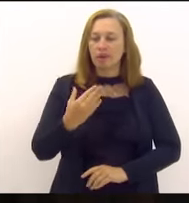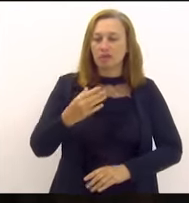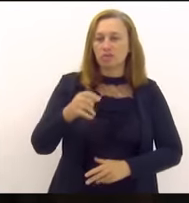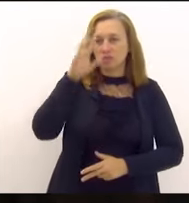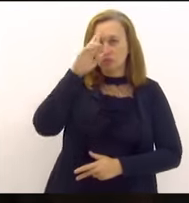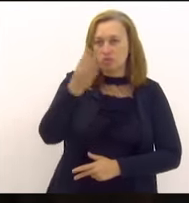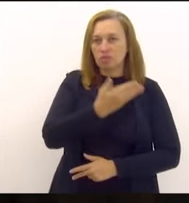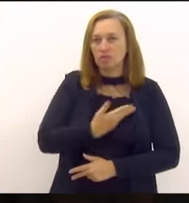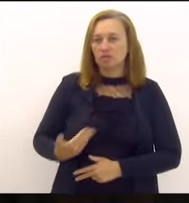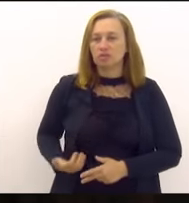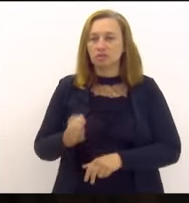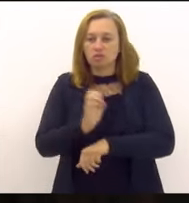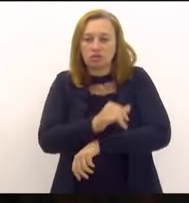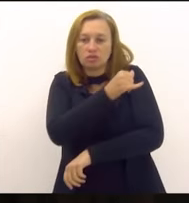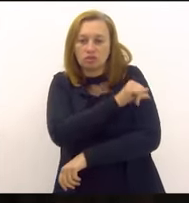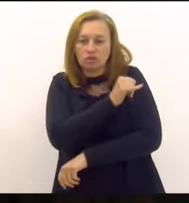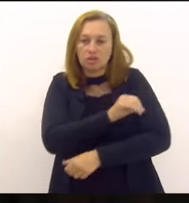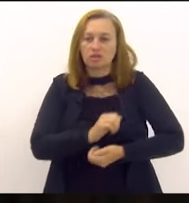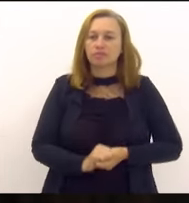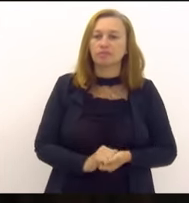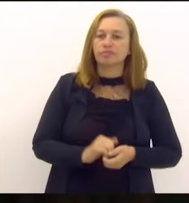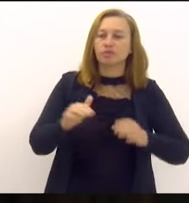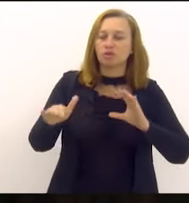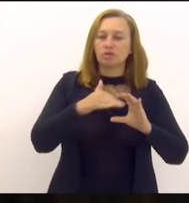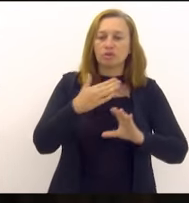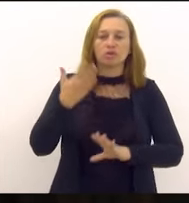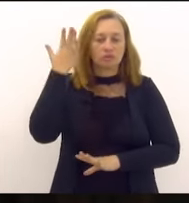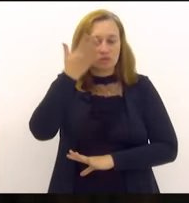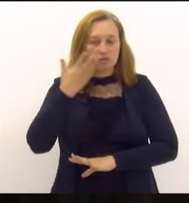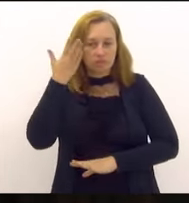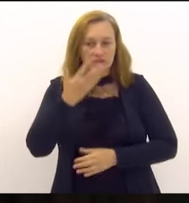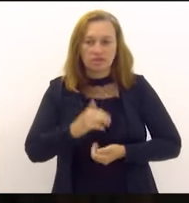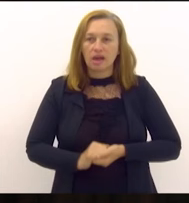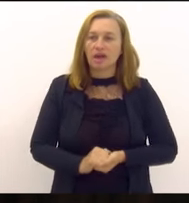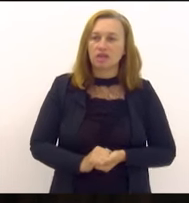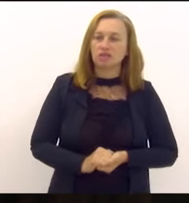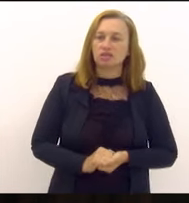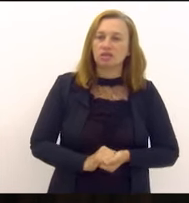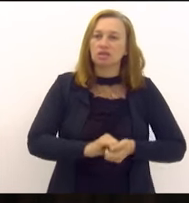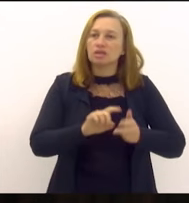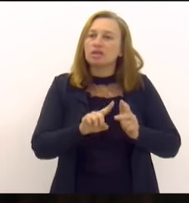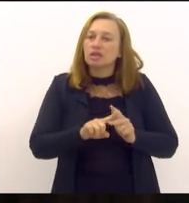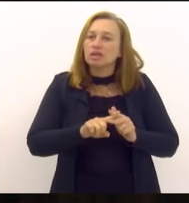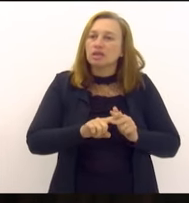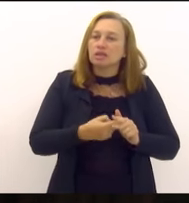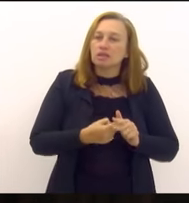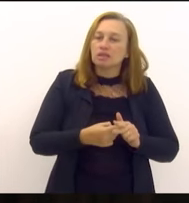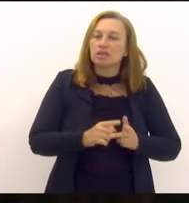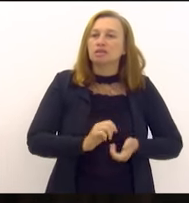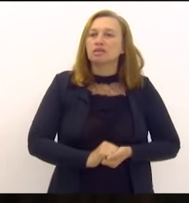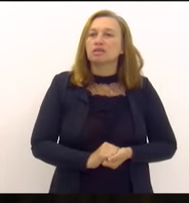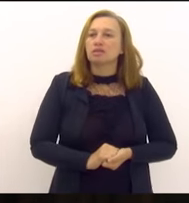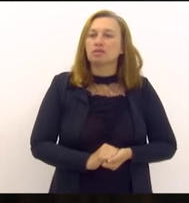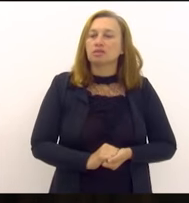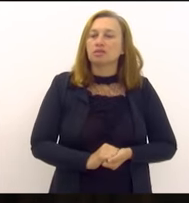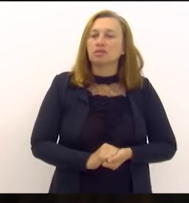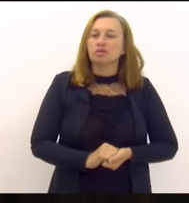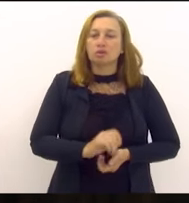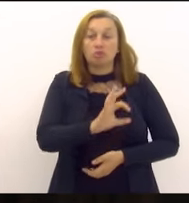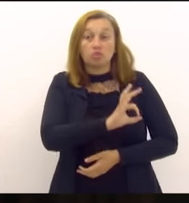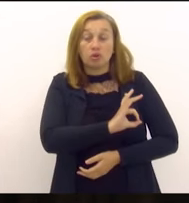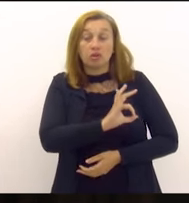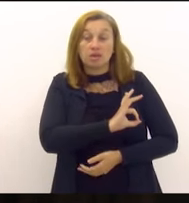ao excelentíssimo senhor governador do estado do Rio de Janeiro providências para a reativação do destacamento de